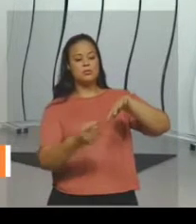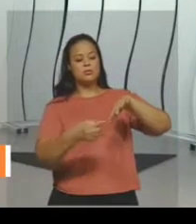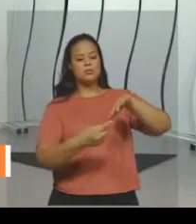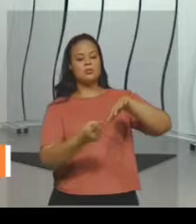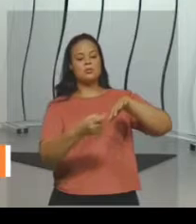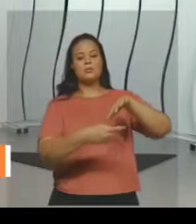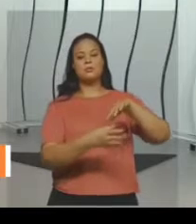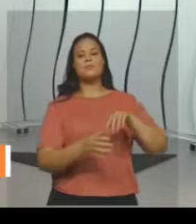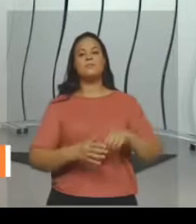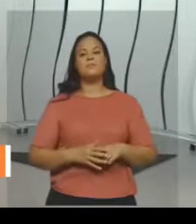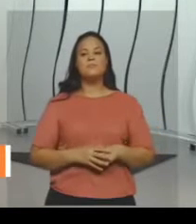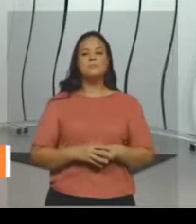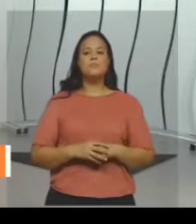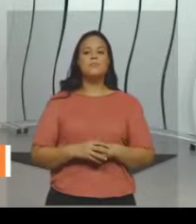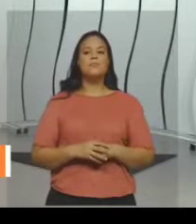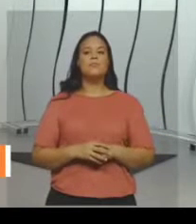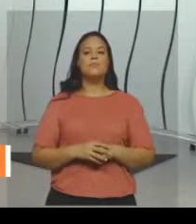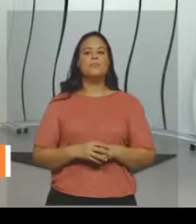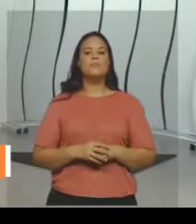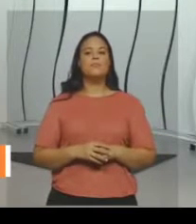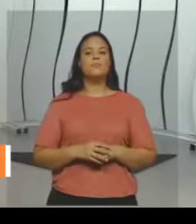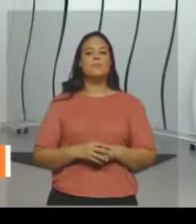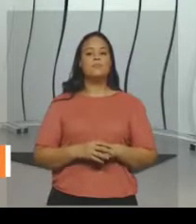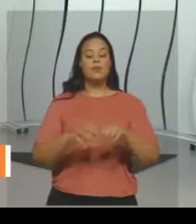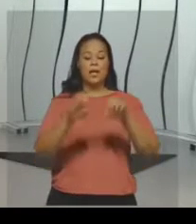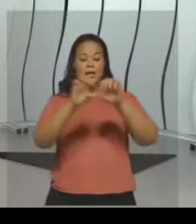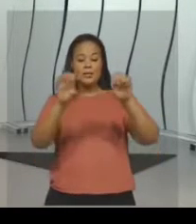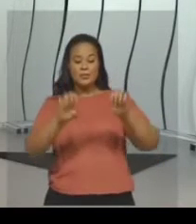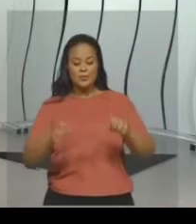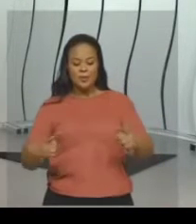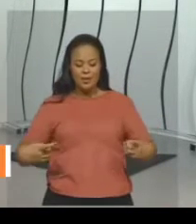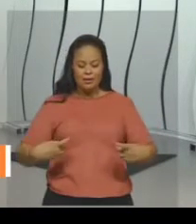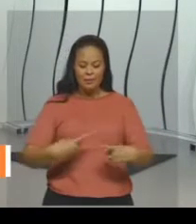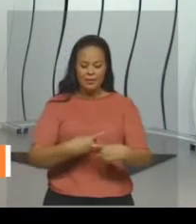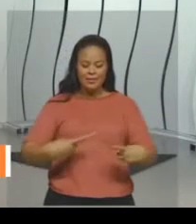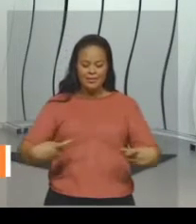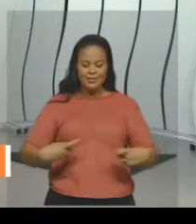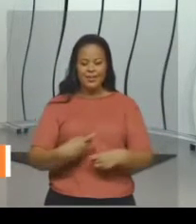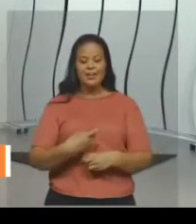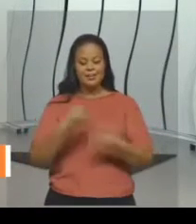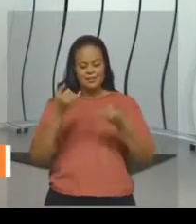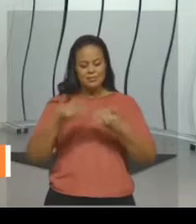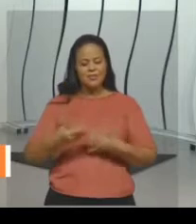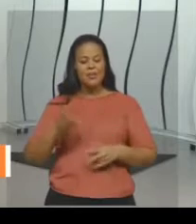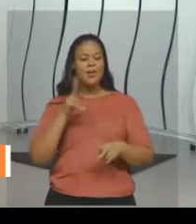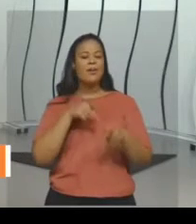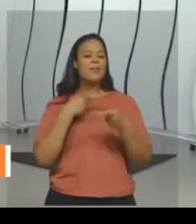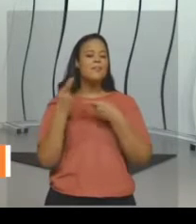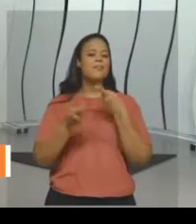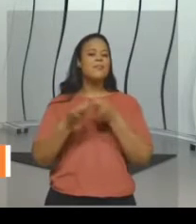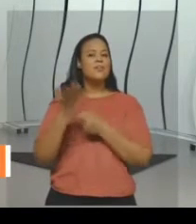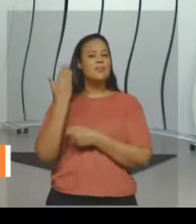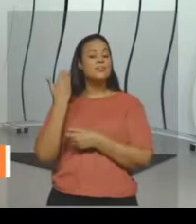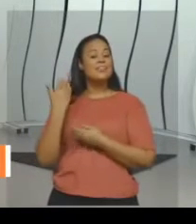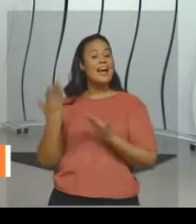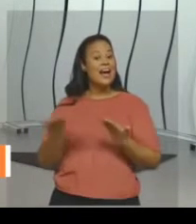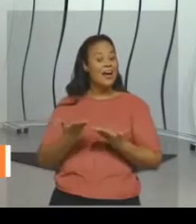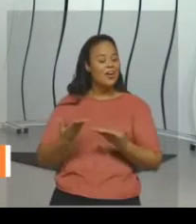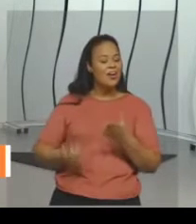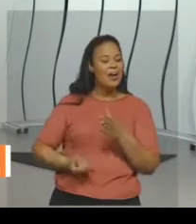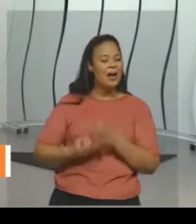Ok? Tá aí a estrutura bacteriana, um pouco do que a gente falou anteriormente. Agora vamos falar